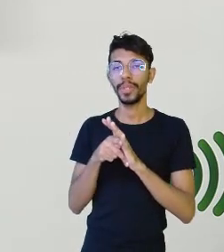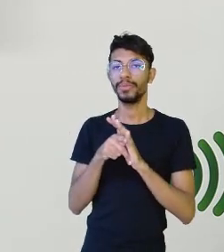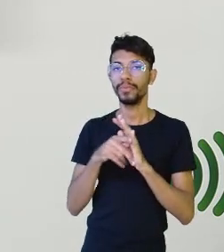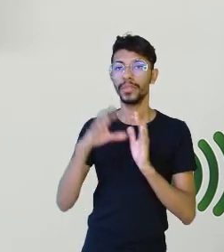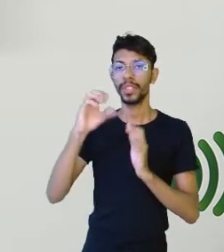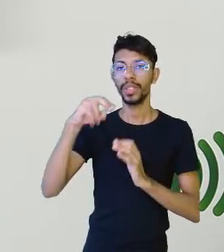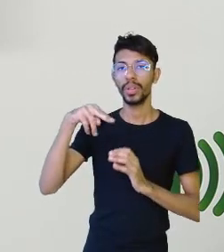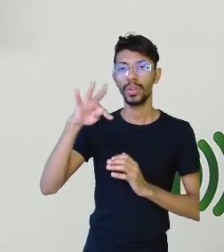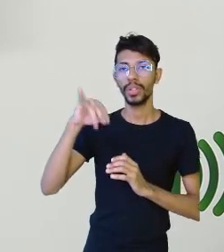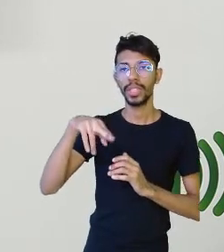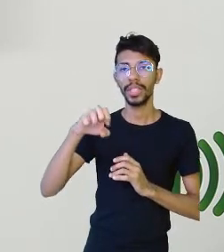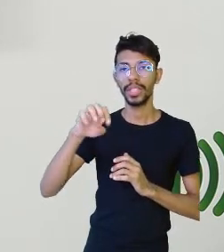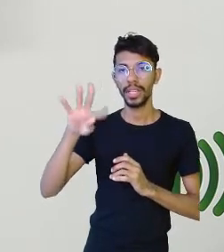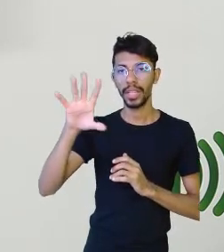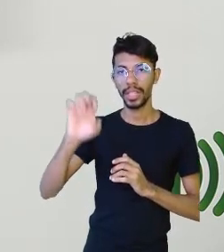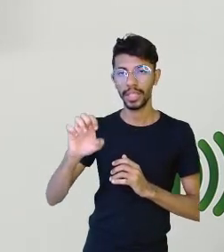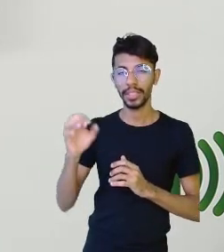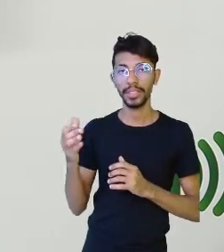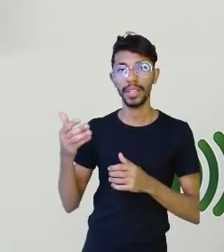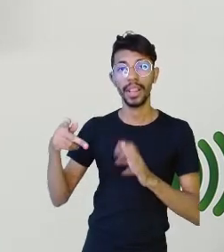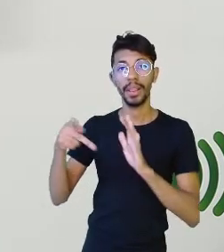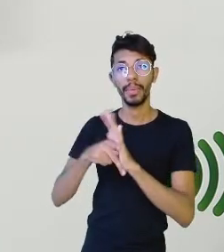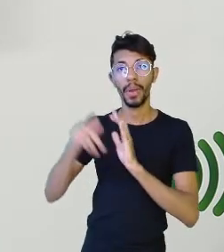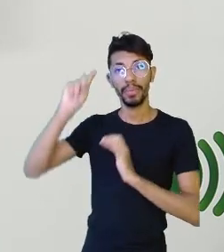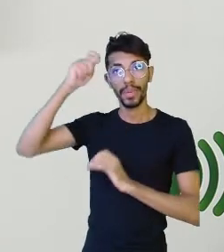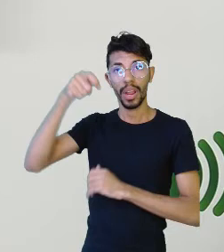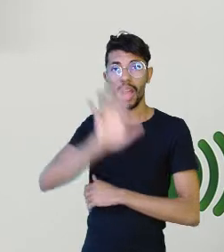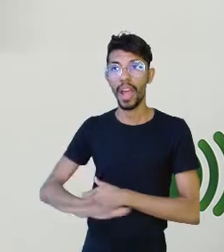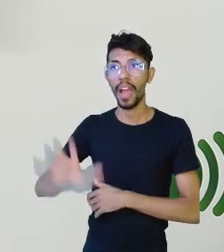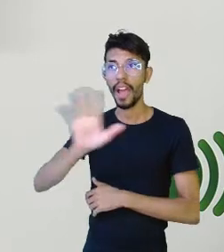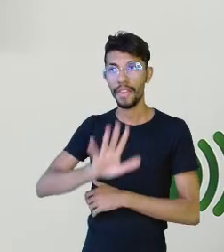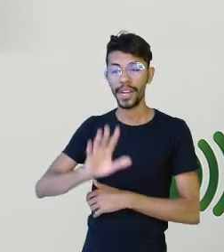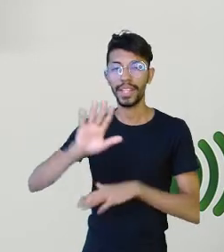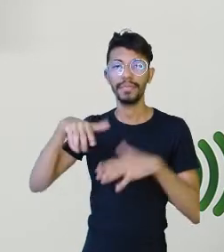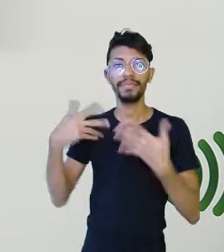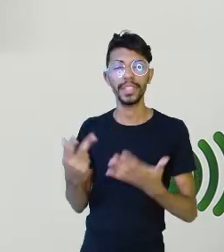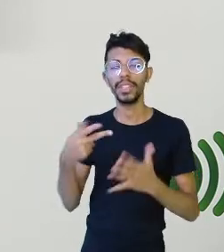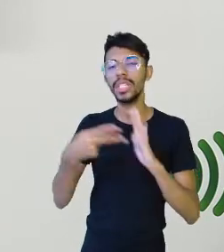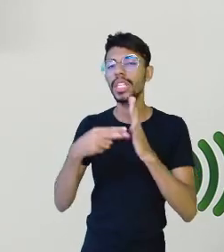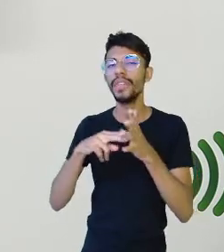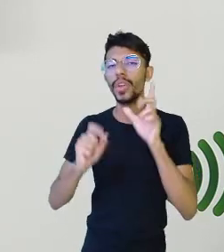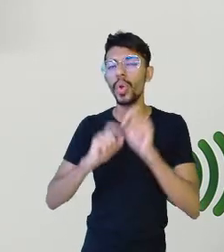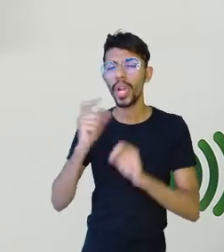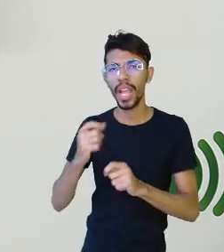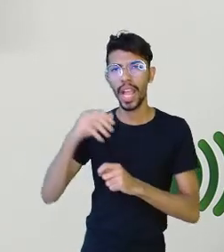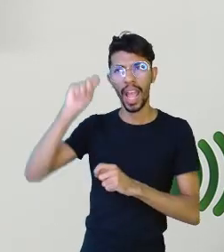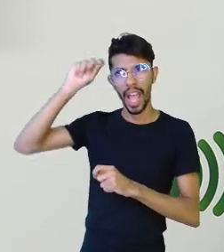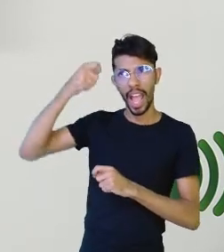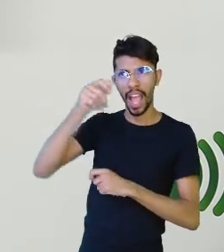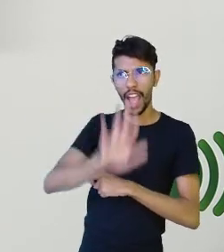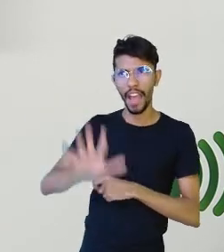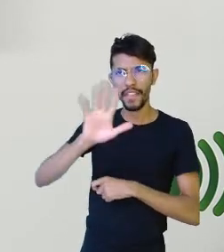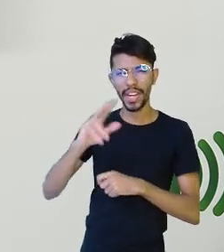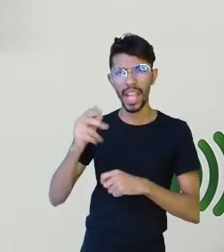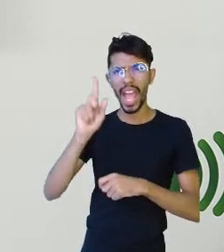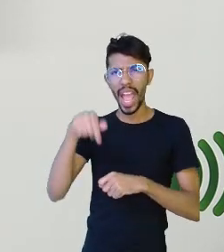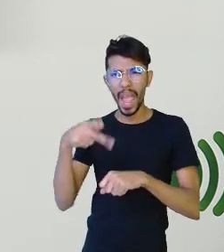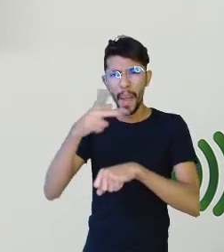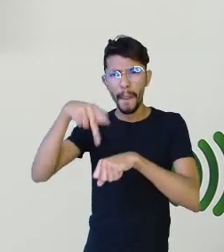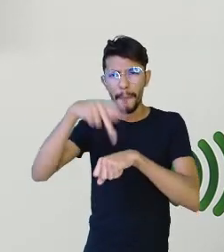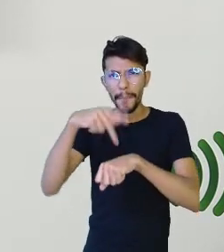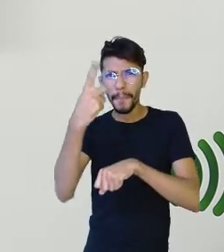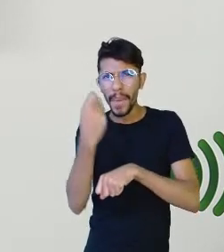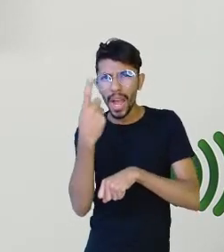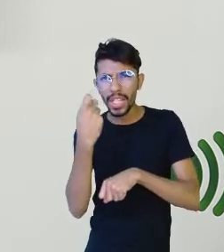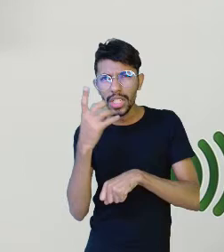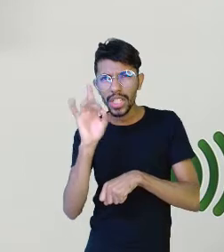maior para você perceber. Então, a África não se trata apenas de um país, mas sim de todo um